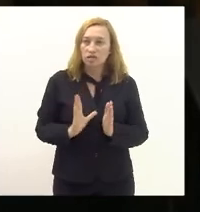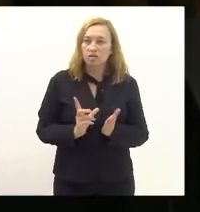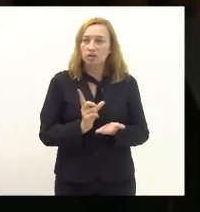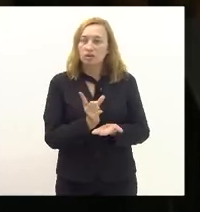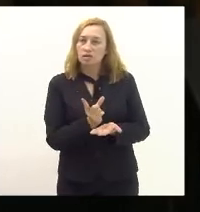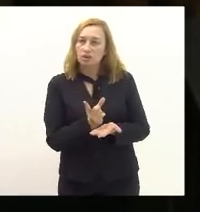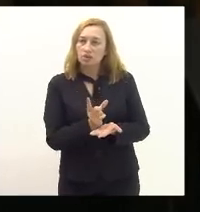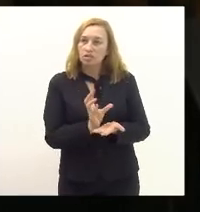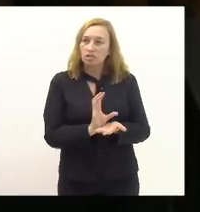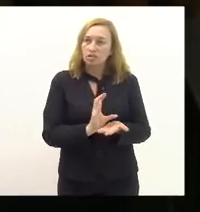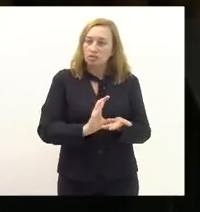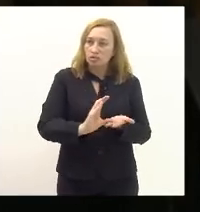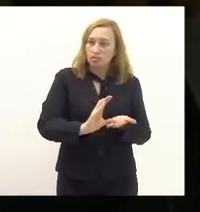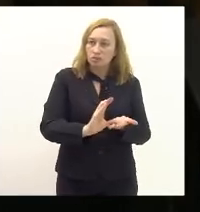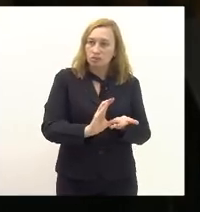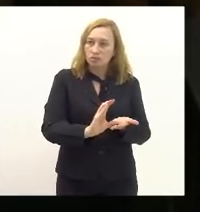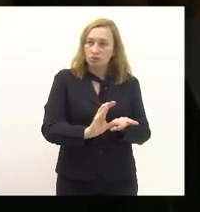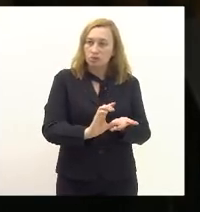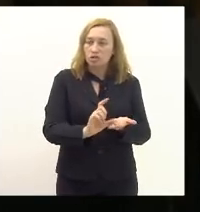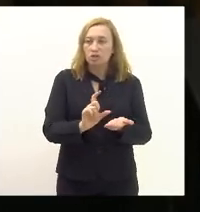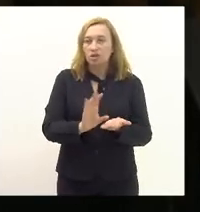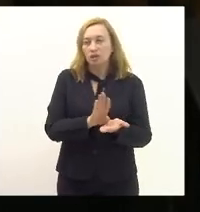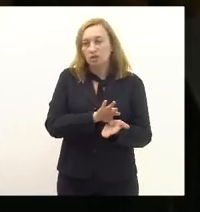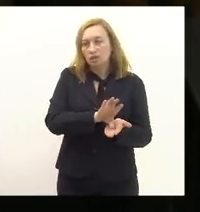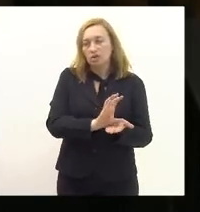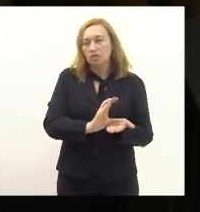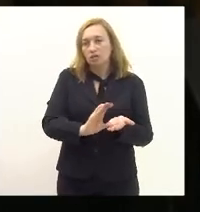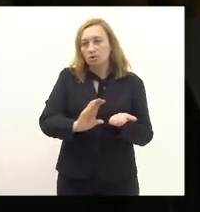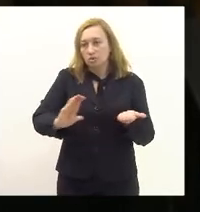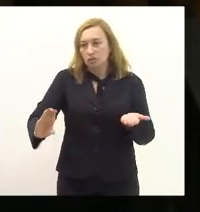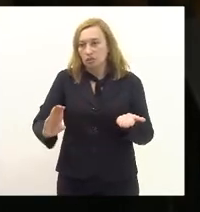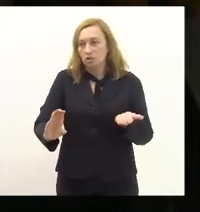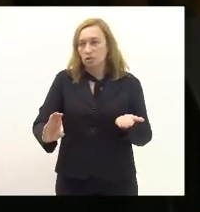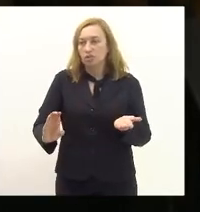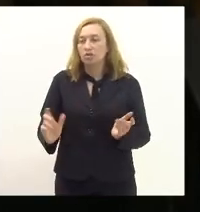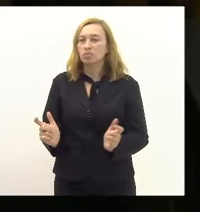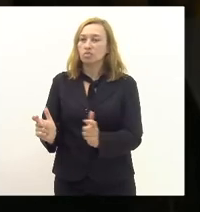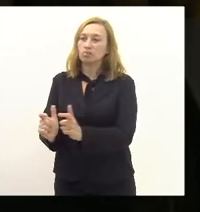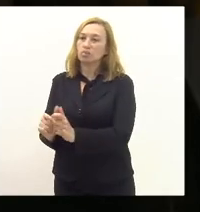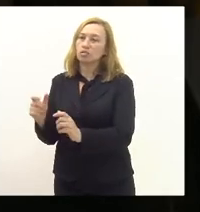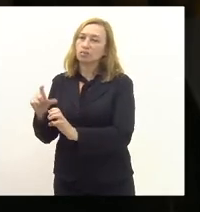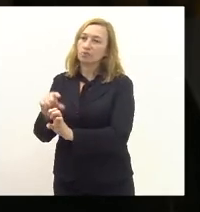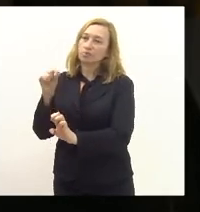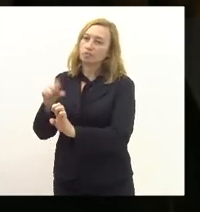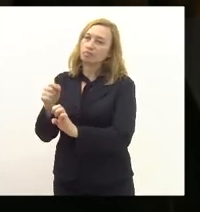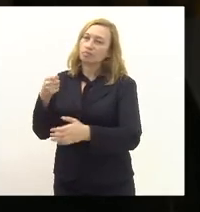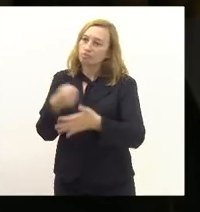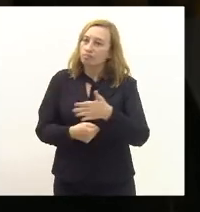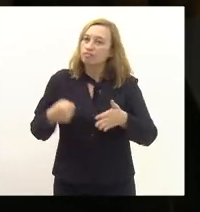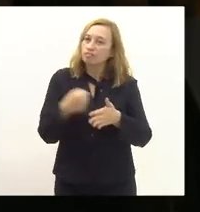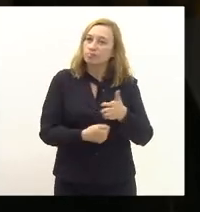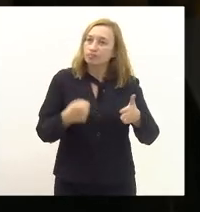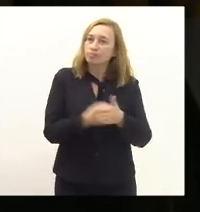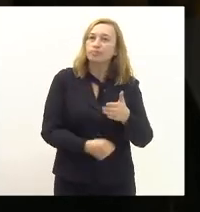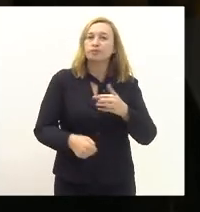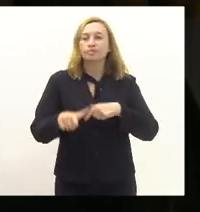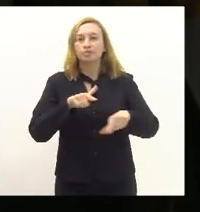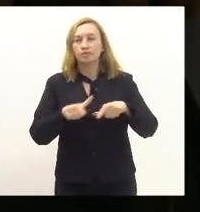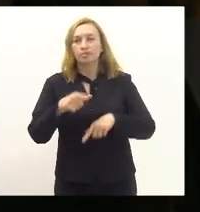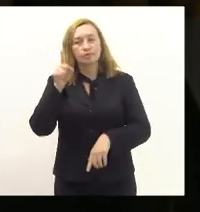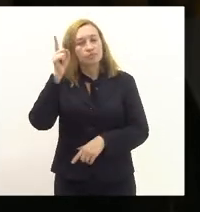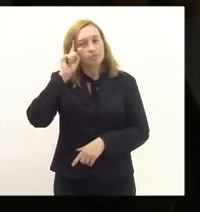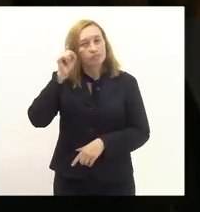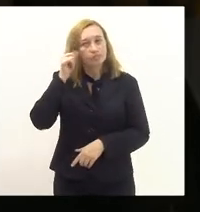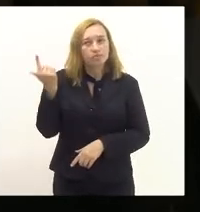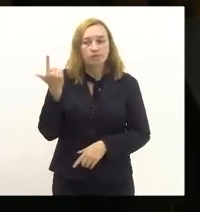uma parcela da sua atenção destinada aos microempreendedores, presidente Marta Rocha, que batalham, que trabalham diariamente para